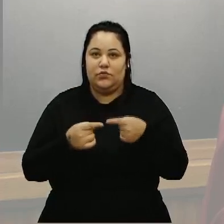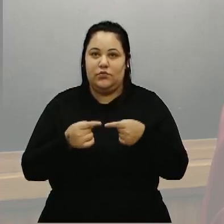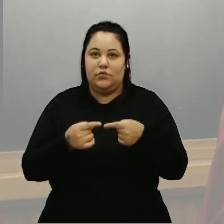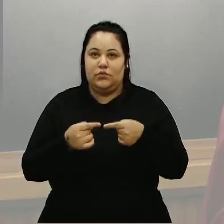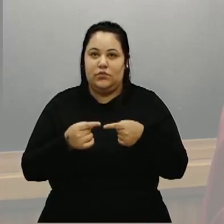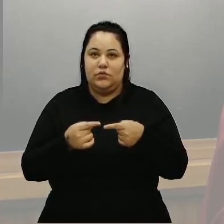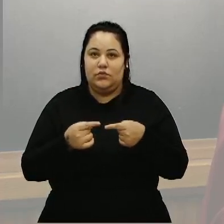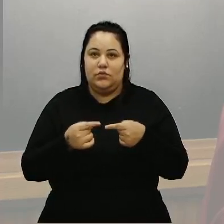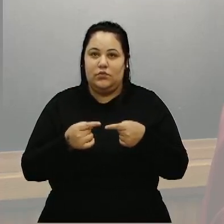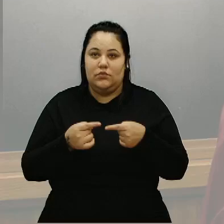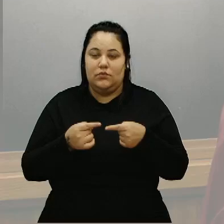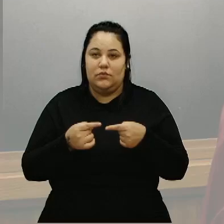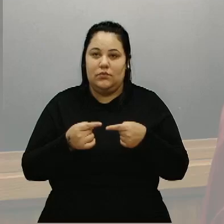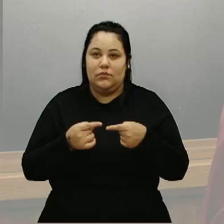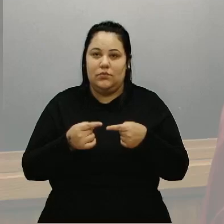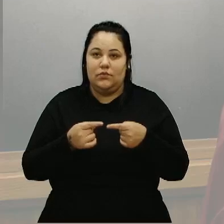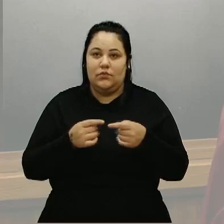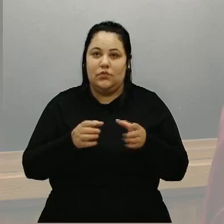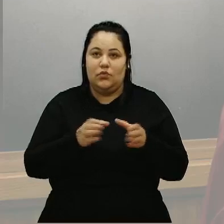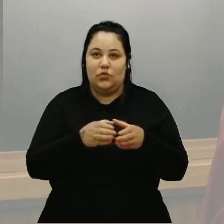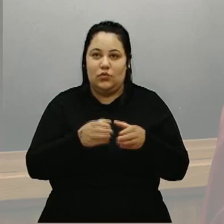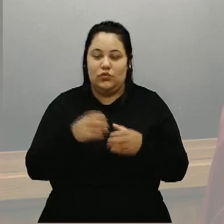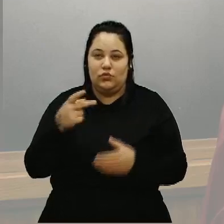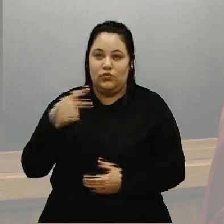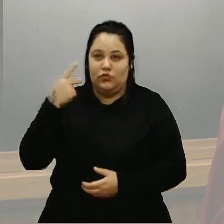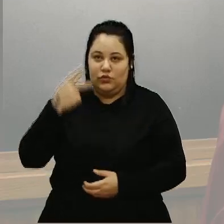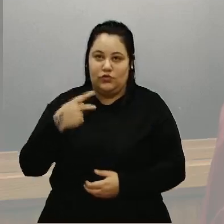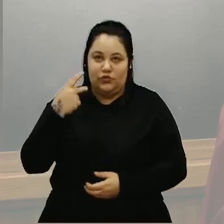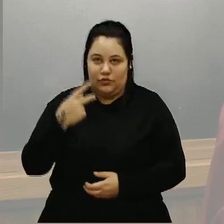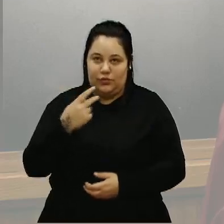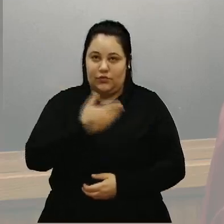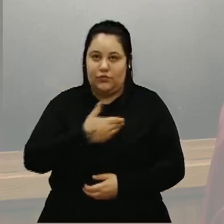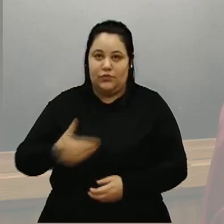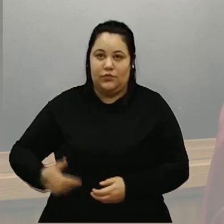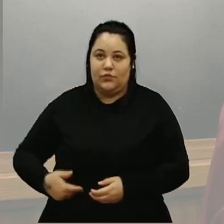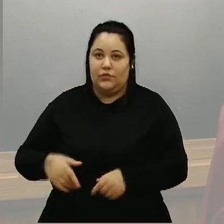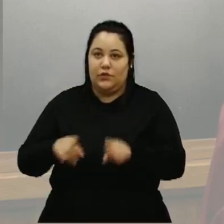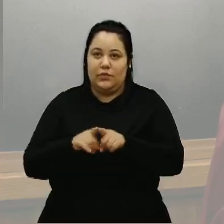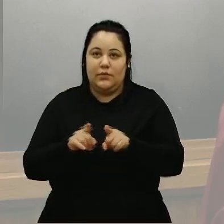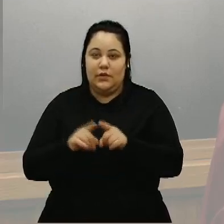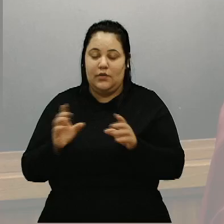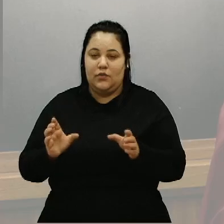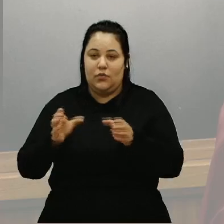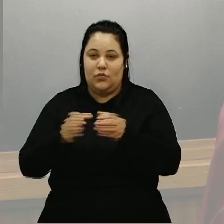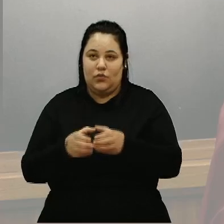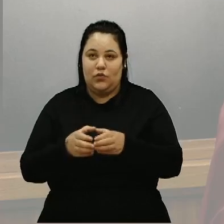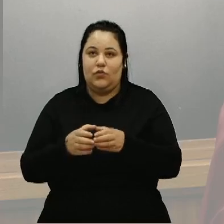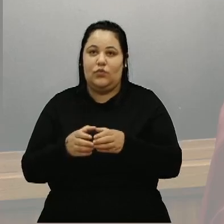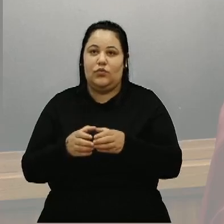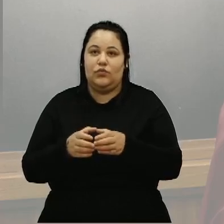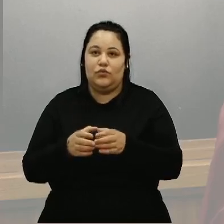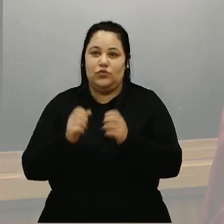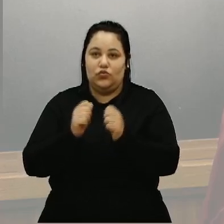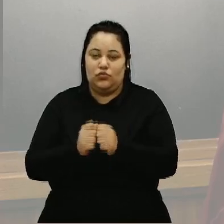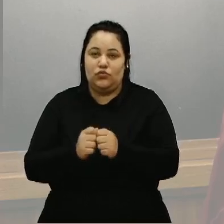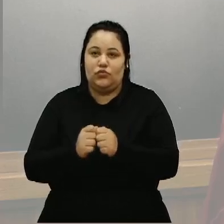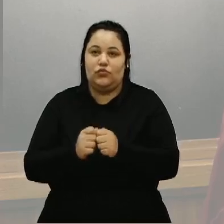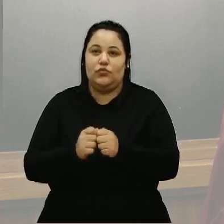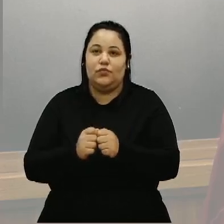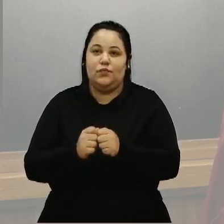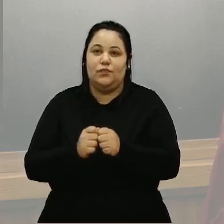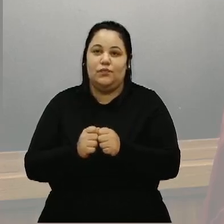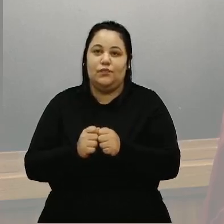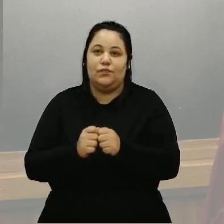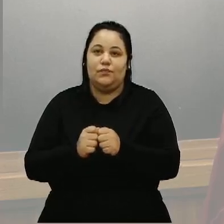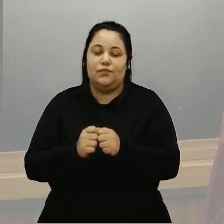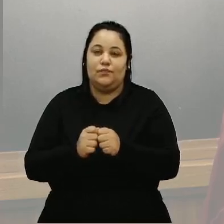Políticas Públicas mais de uma vez, foi discutido depois com um grupo mais amplo do que o Conselho, e ele...